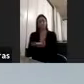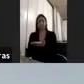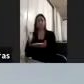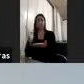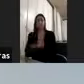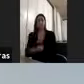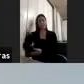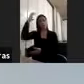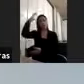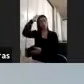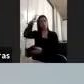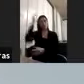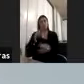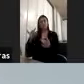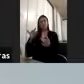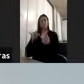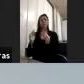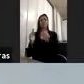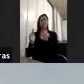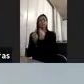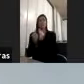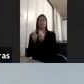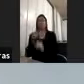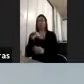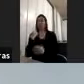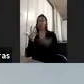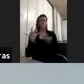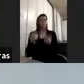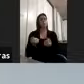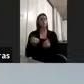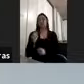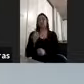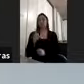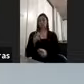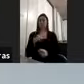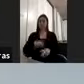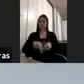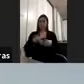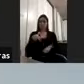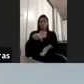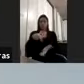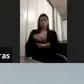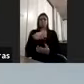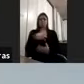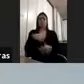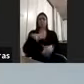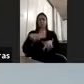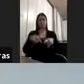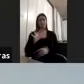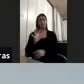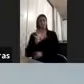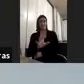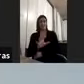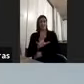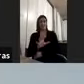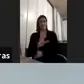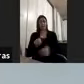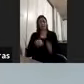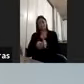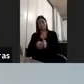E isso é inaceitável. Esse é meu posicionamento e nós vamos trabalhar para tentar buscar um